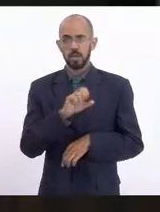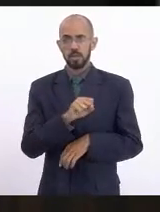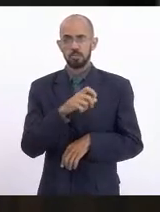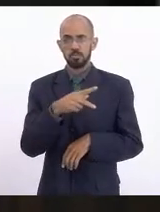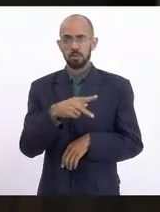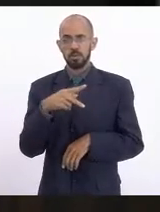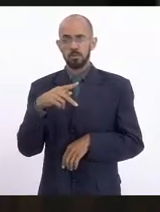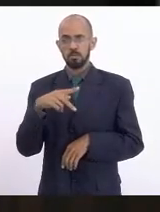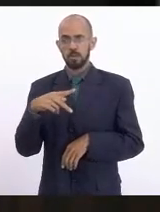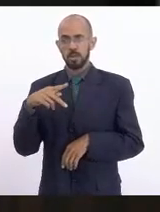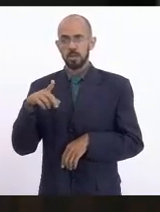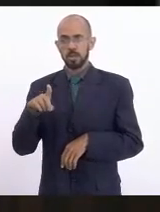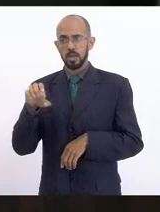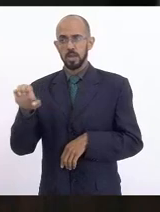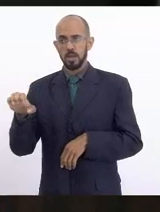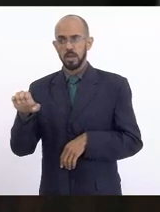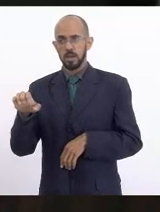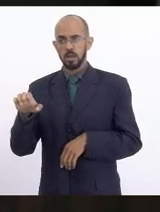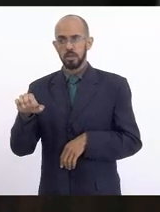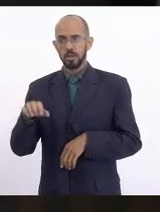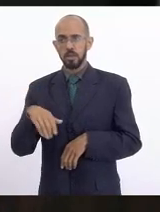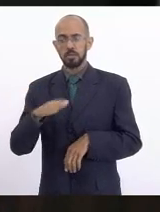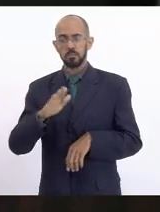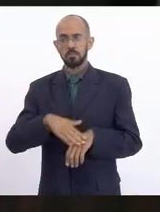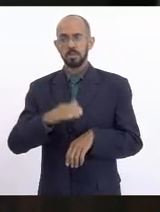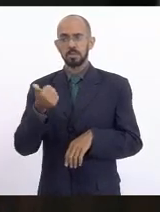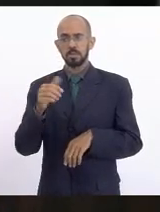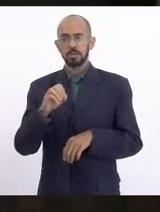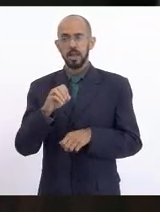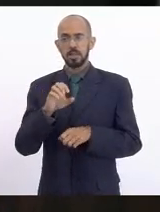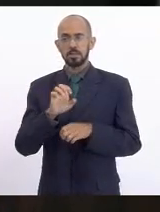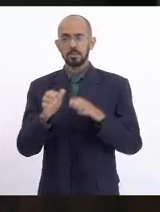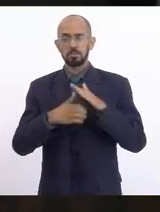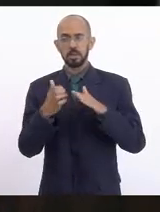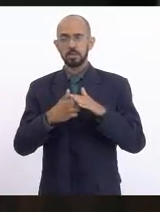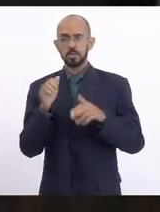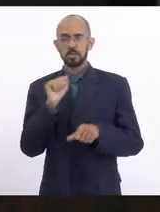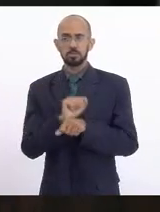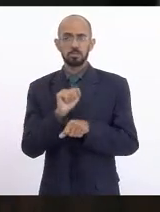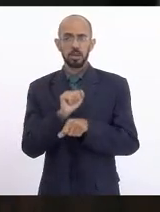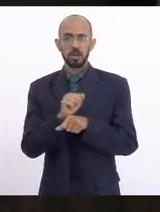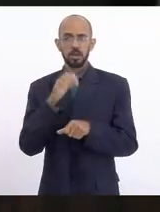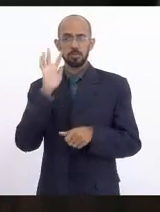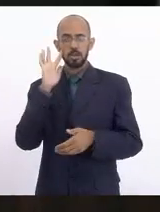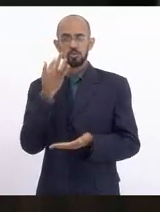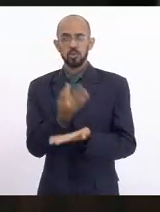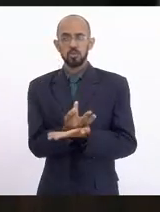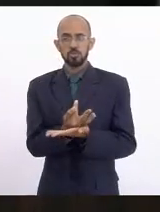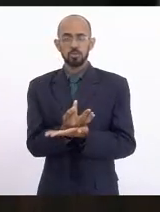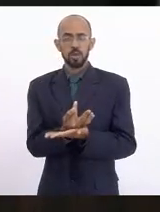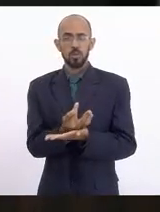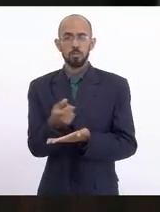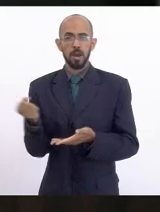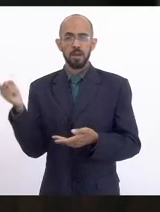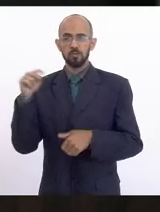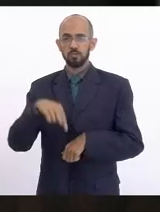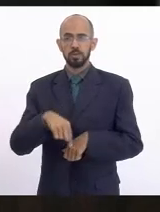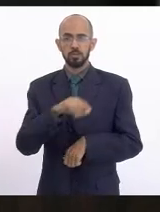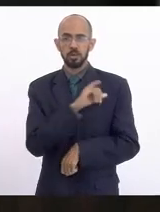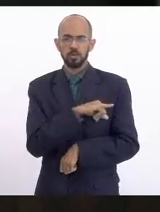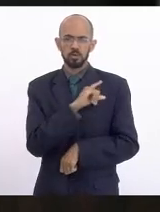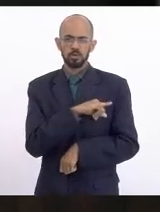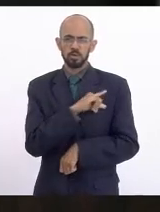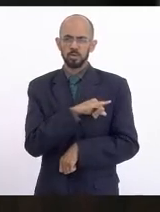70 empresas esperando definição para ver se está lá no estado do Rio de Janeiro mano Há alguma coisa fora da ordem bom